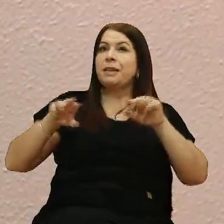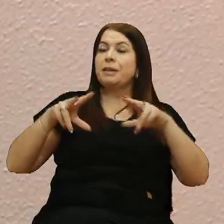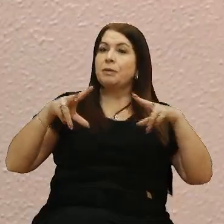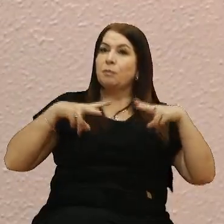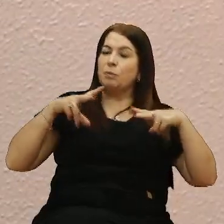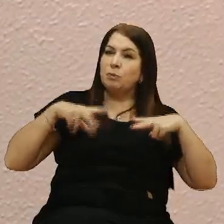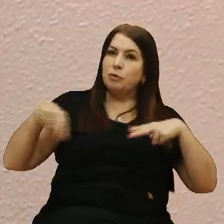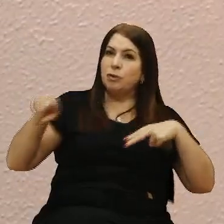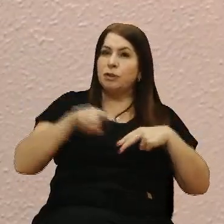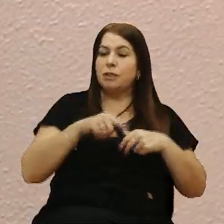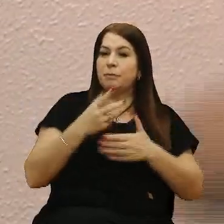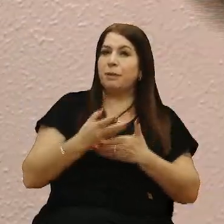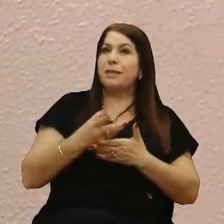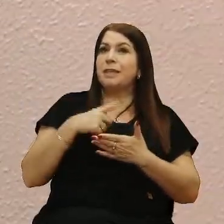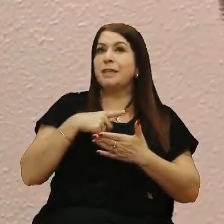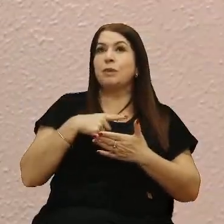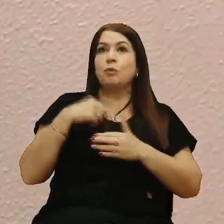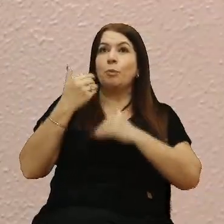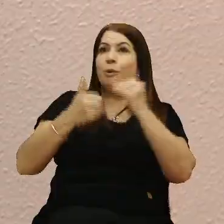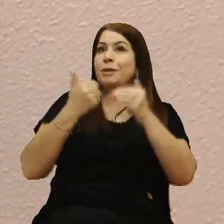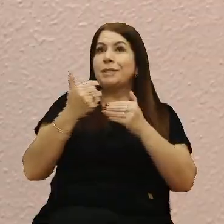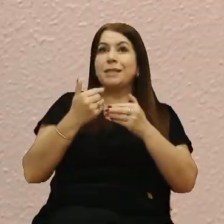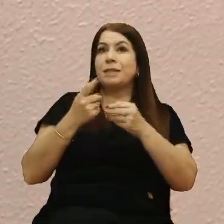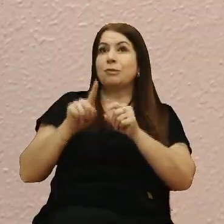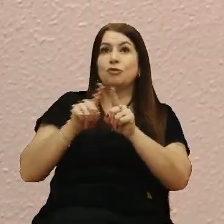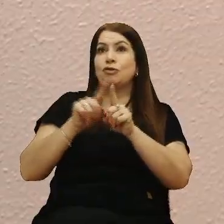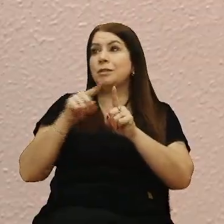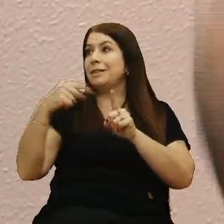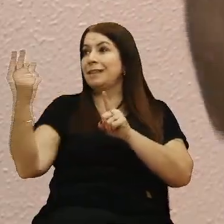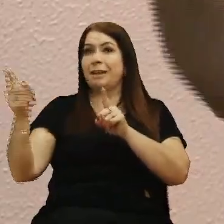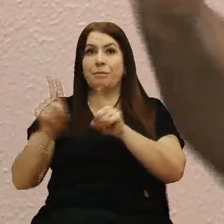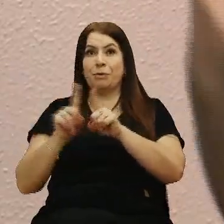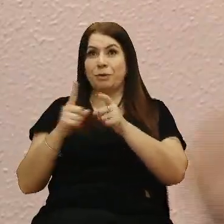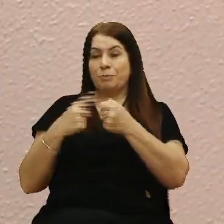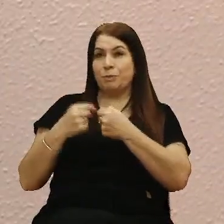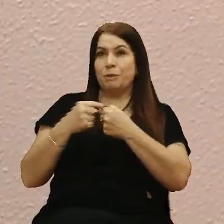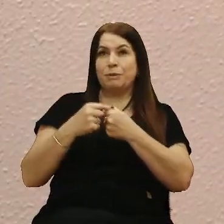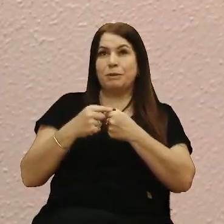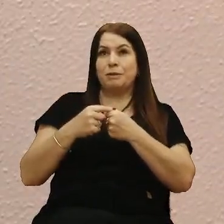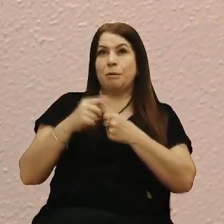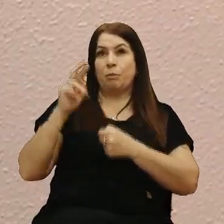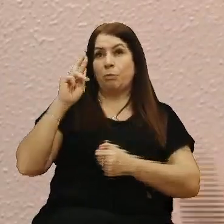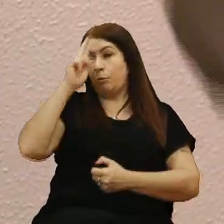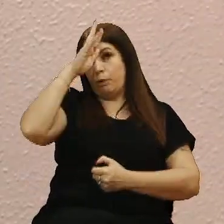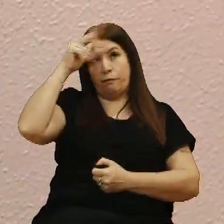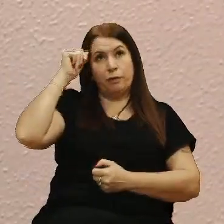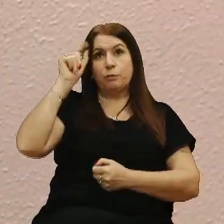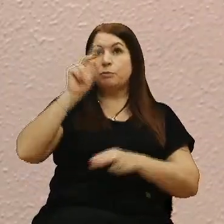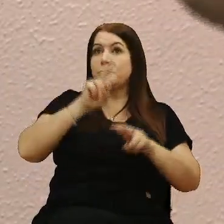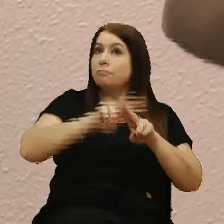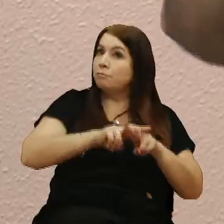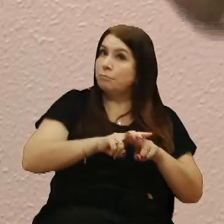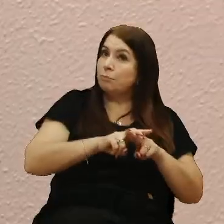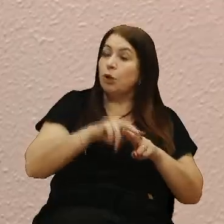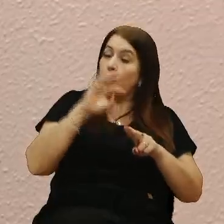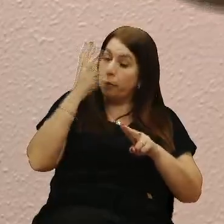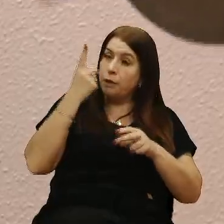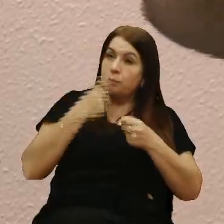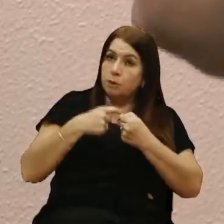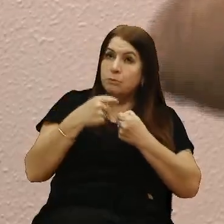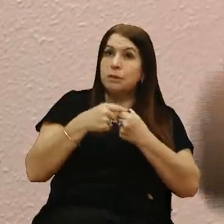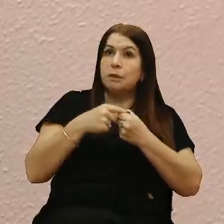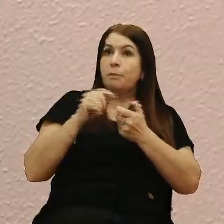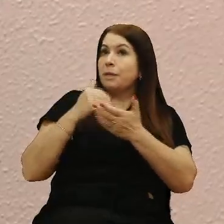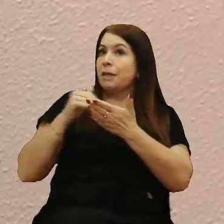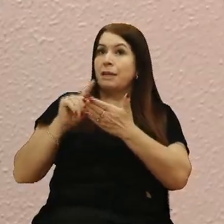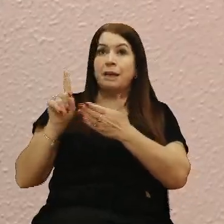as suas companhias, estão num processo de municipalizar. Para prefeito não ser preso, porque é o que acontece nesses municípios, para